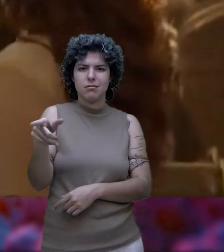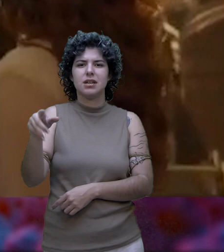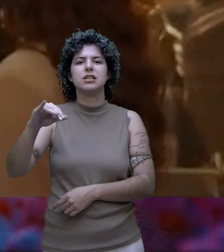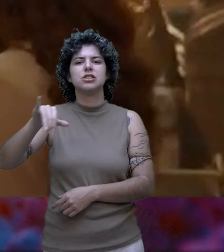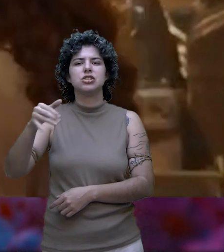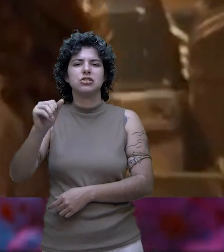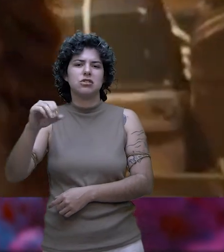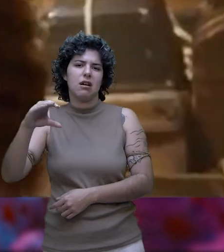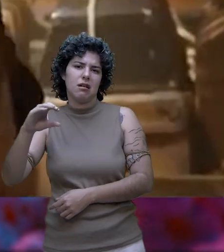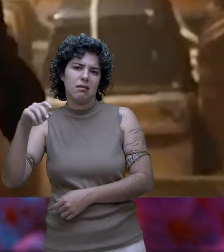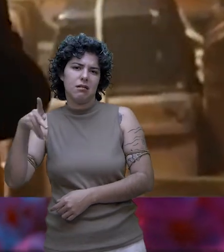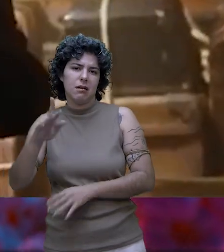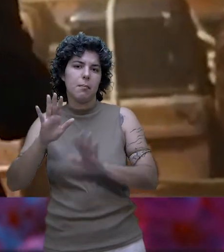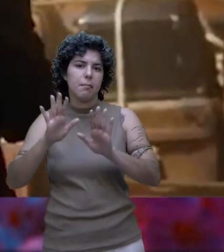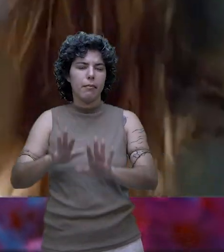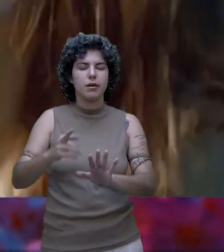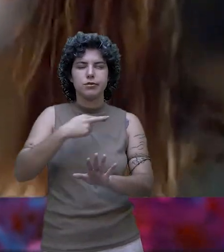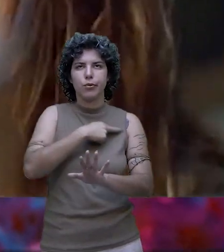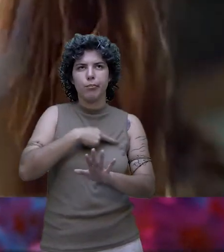lá, Cameron.